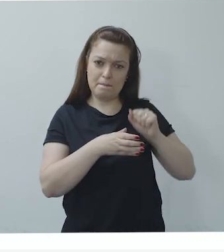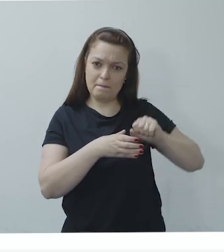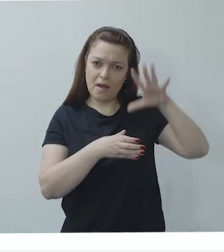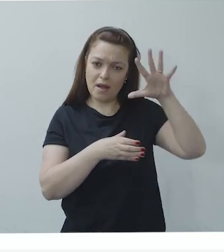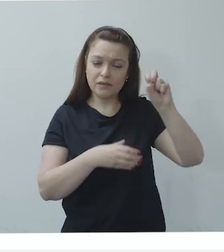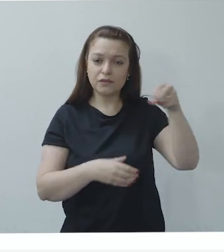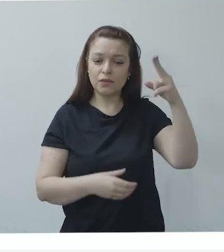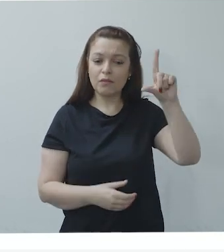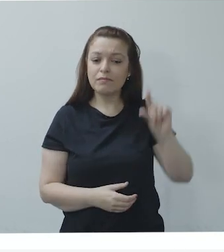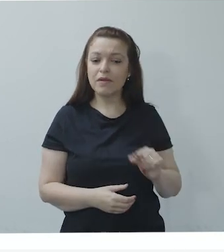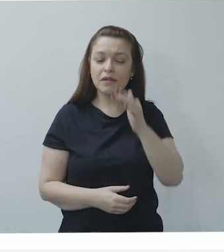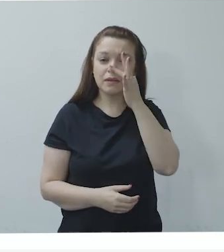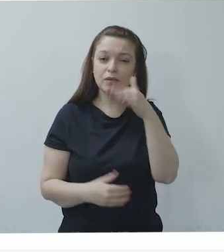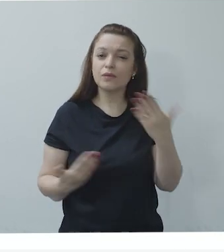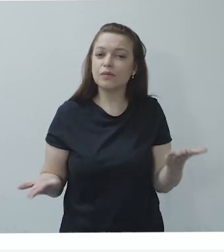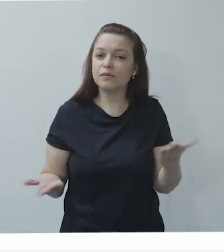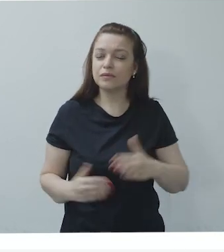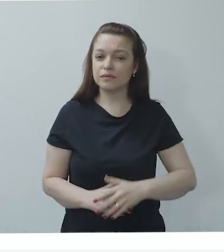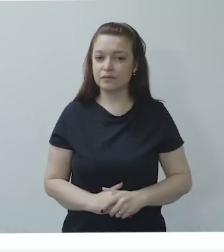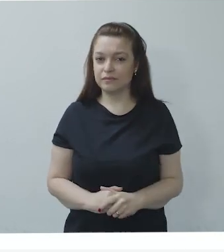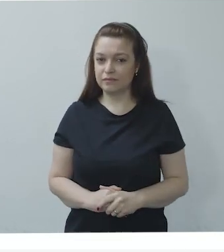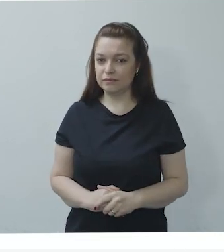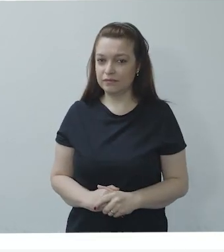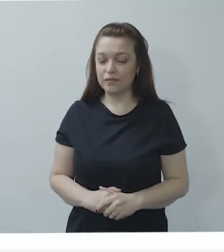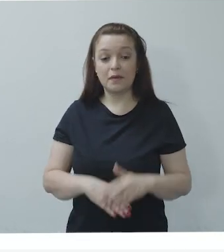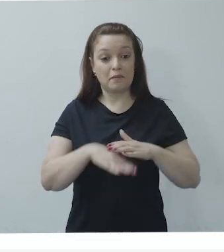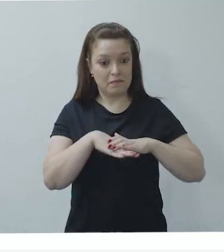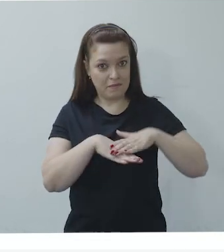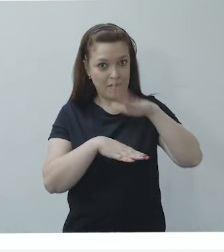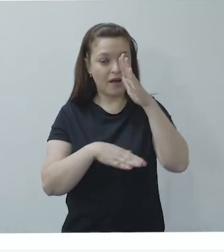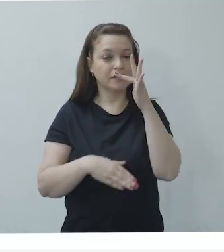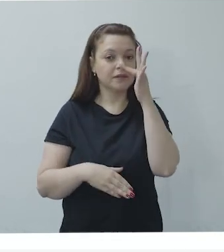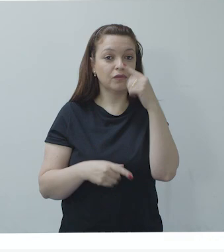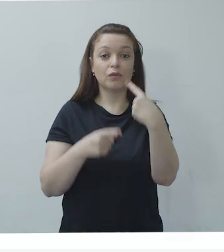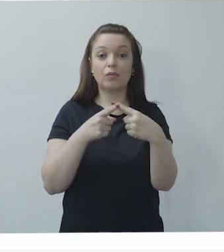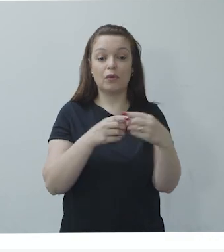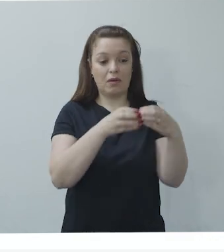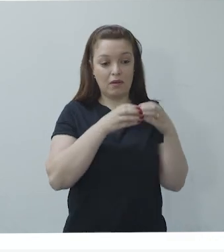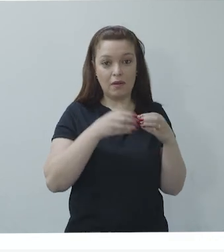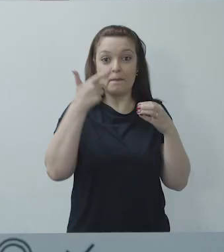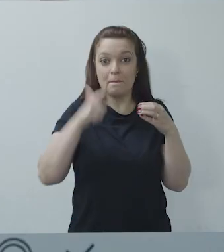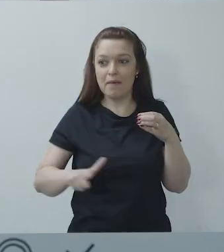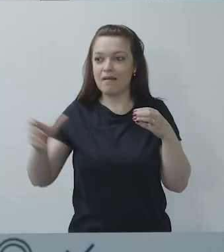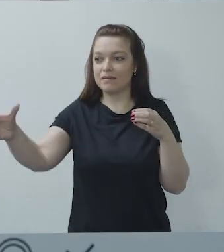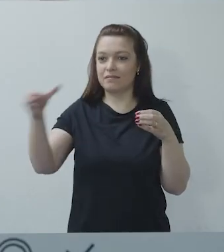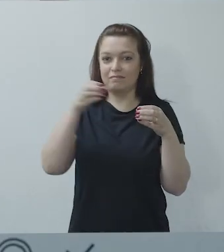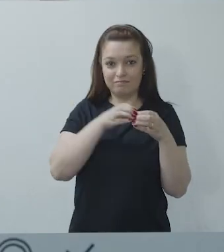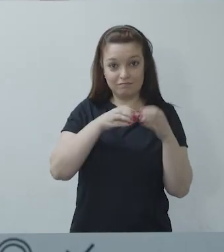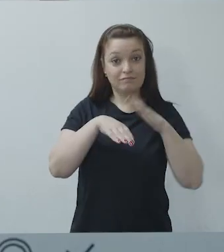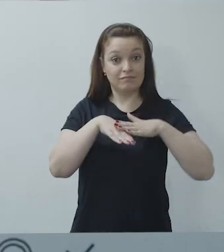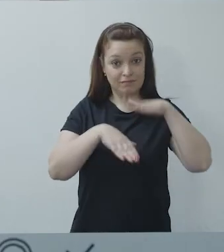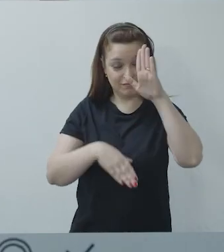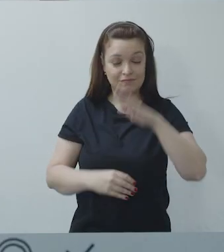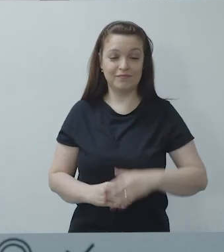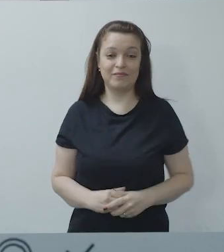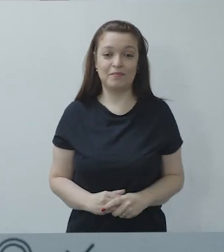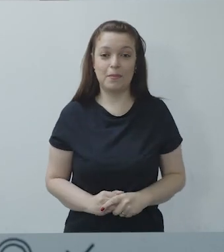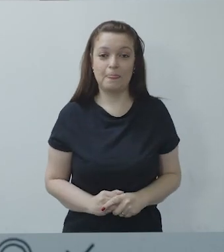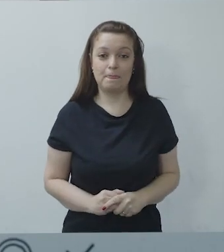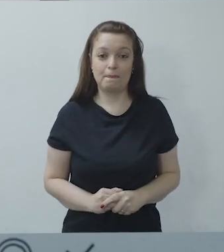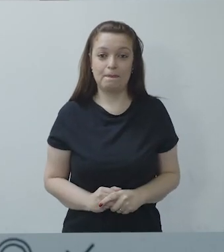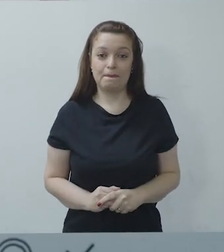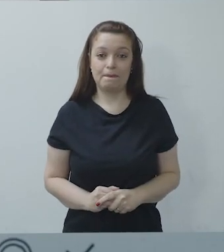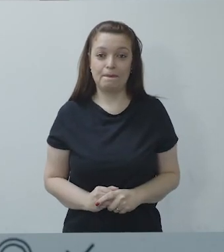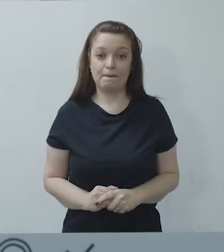ou menos? E aí? Mais flores. Se ela ganhou, então ela tem mais flores. Agora vamos